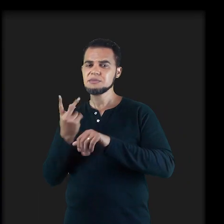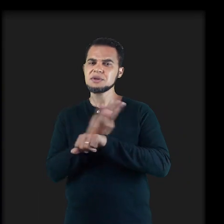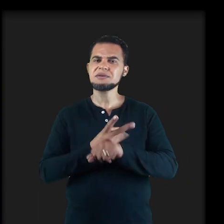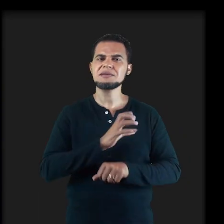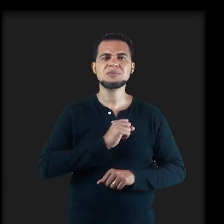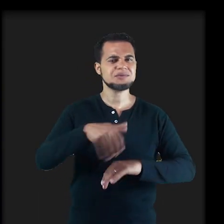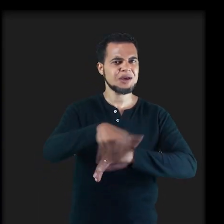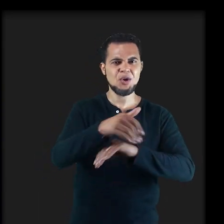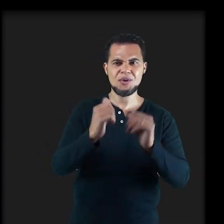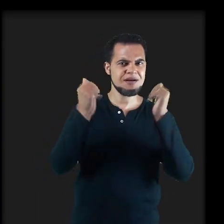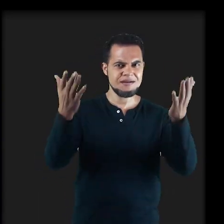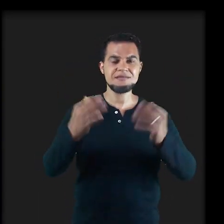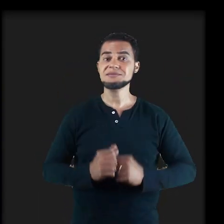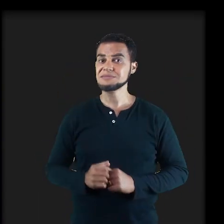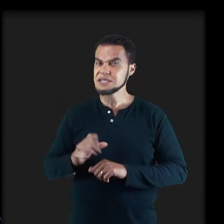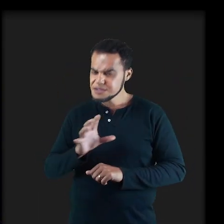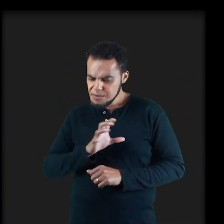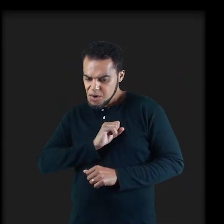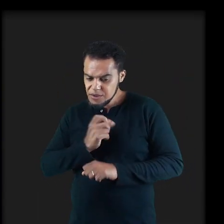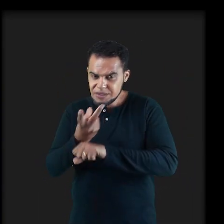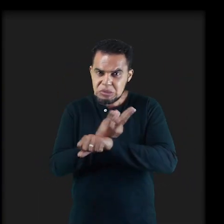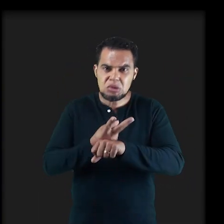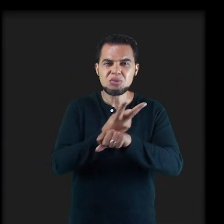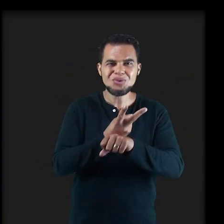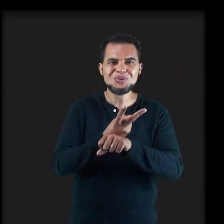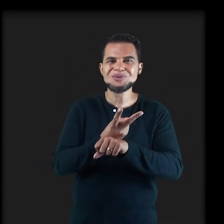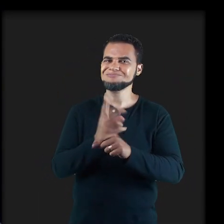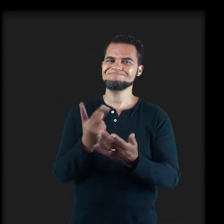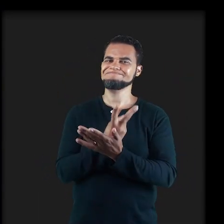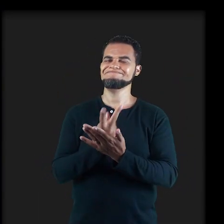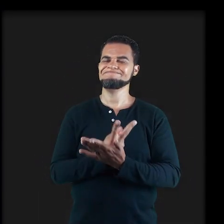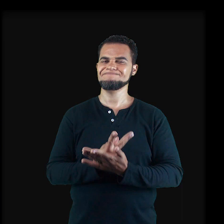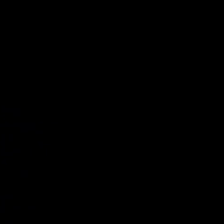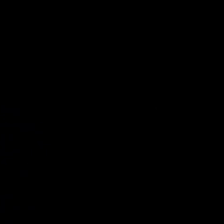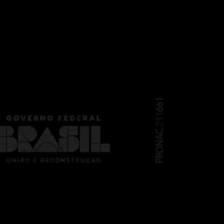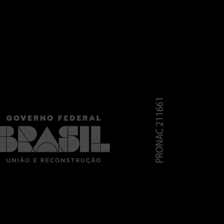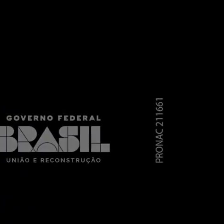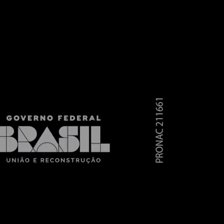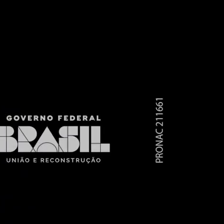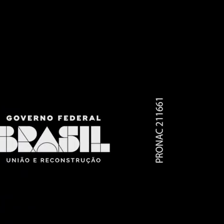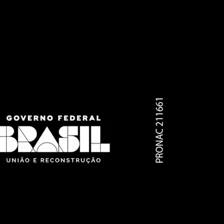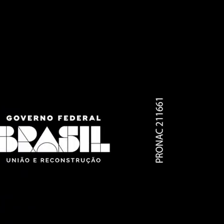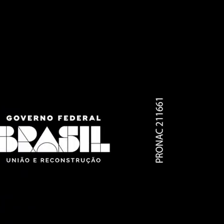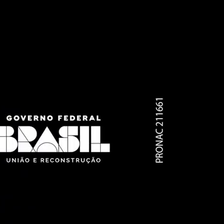procurar um amor na rua, né? E esse amor que ele procura, às vezes é de uma forma inconsequente.